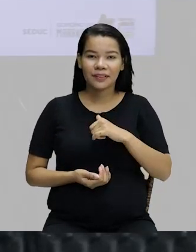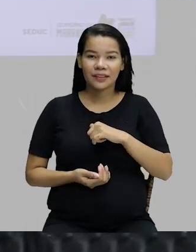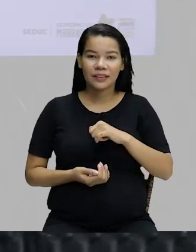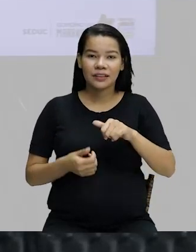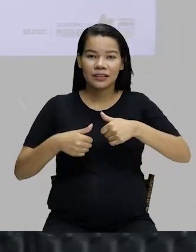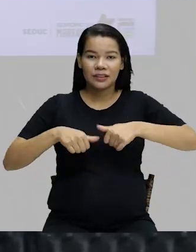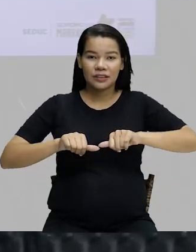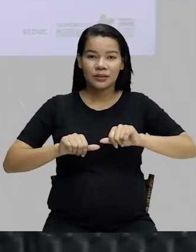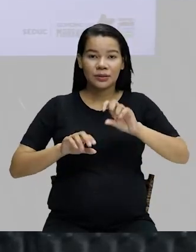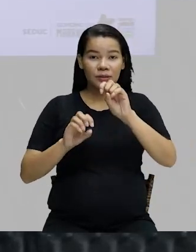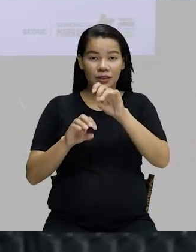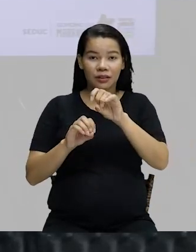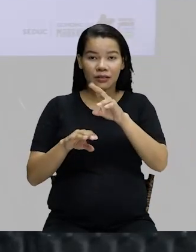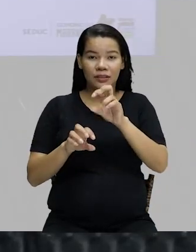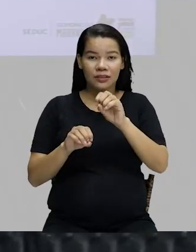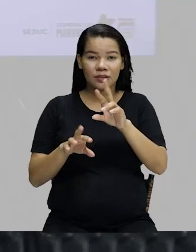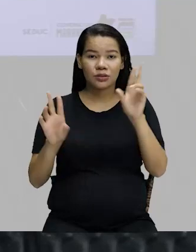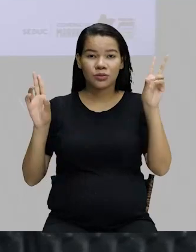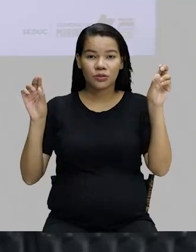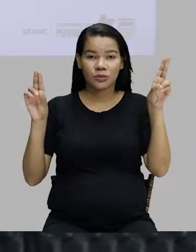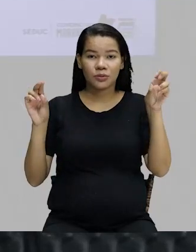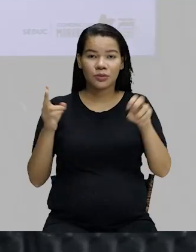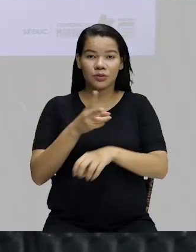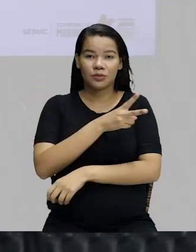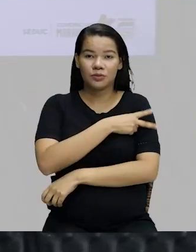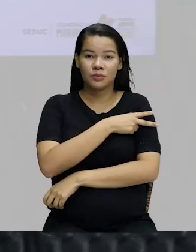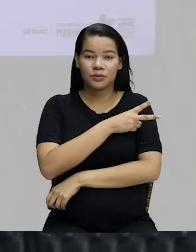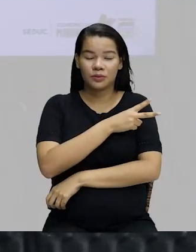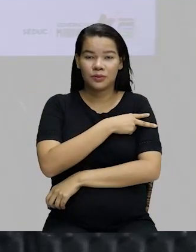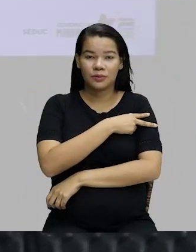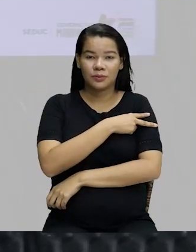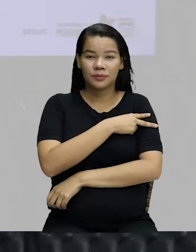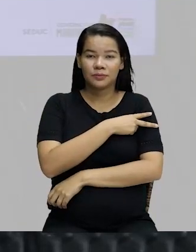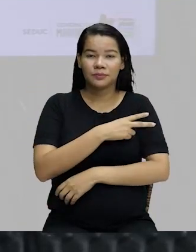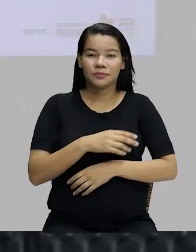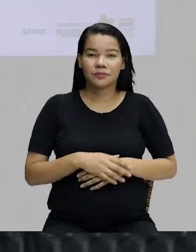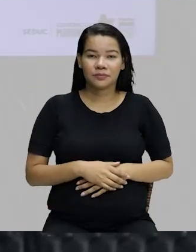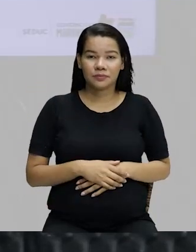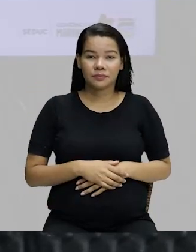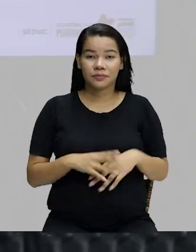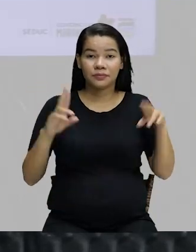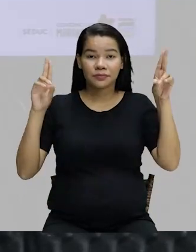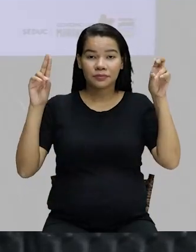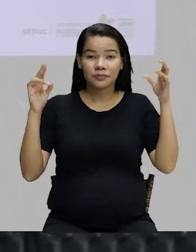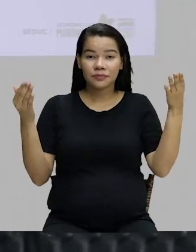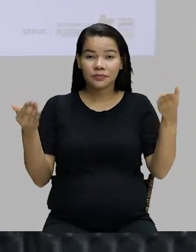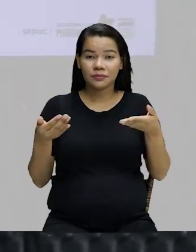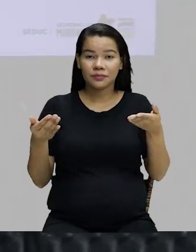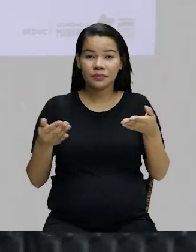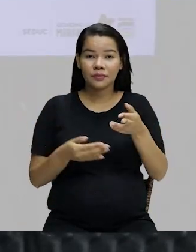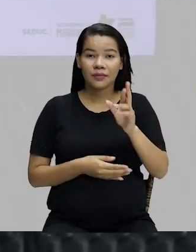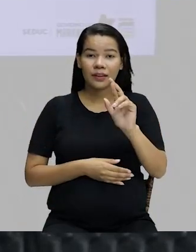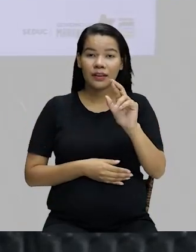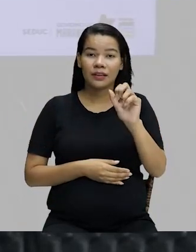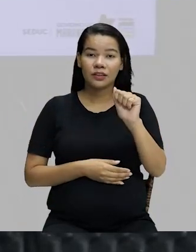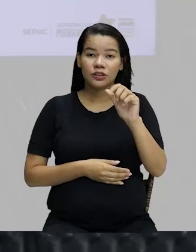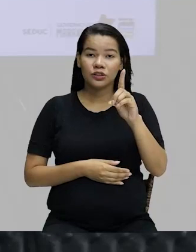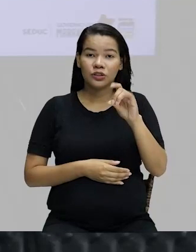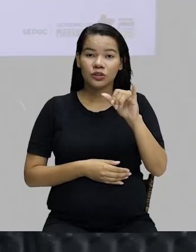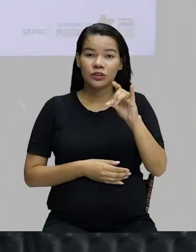de aulas relacionadas ao segundo ano do ensino médio. O tópico é radioatividade, os